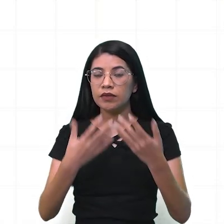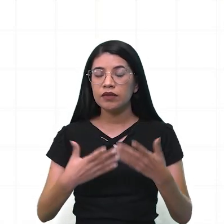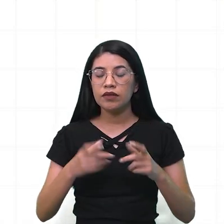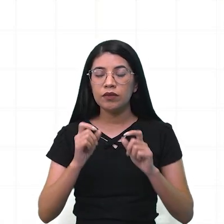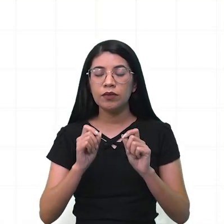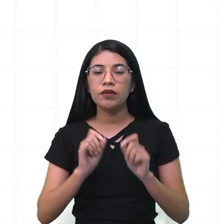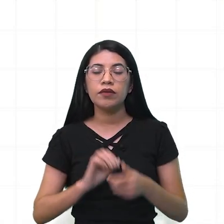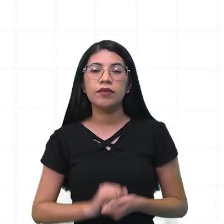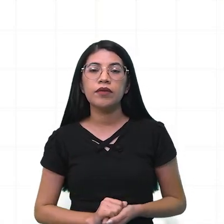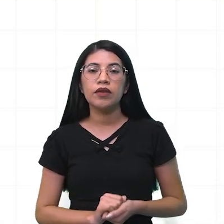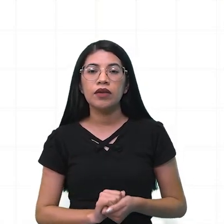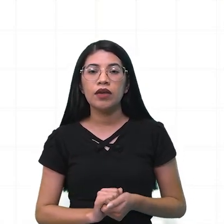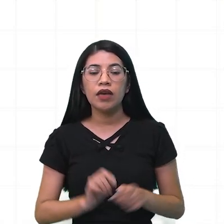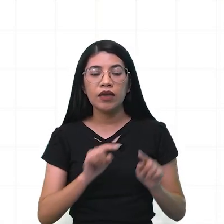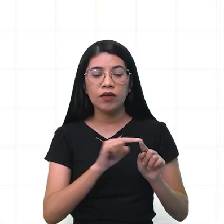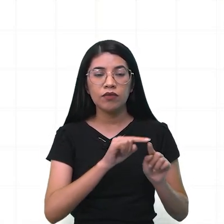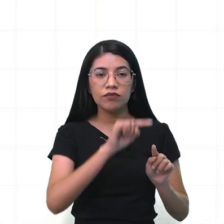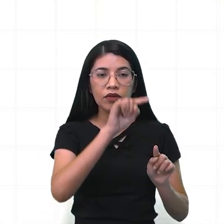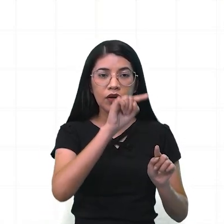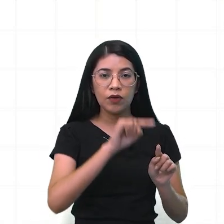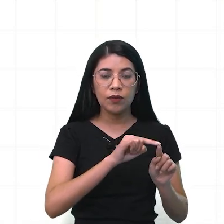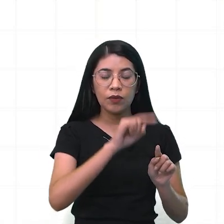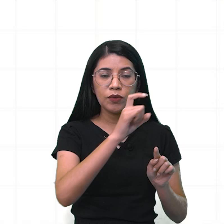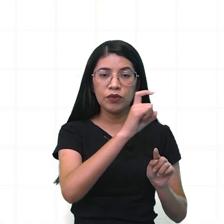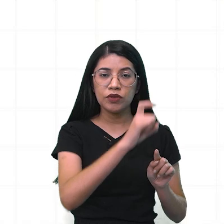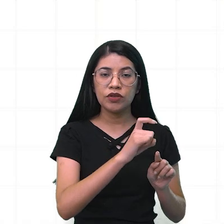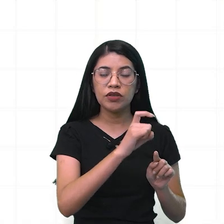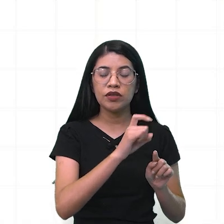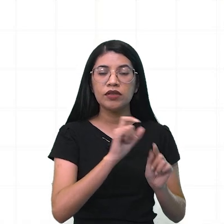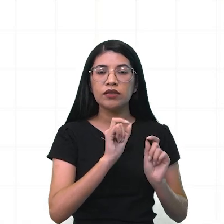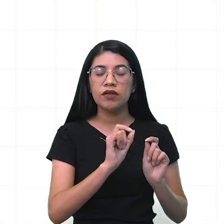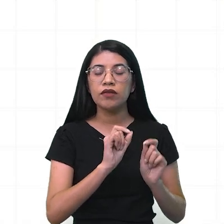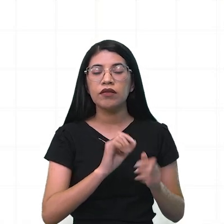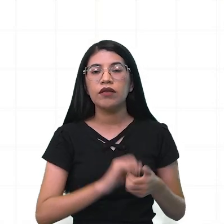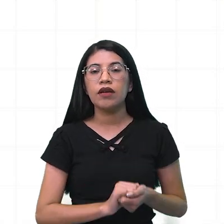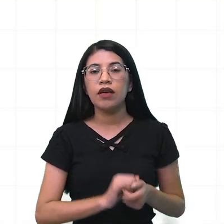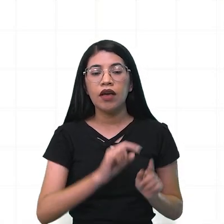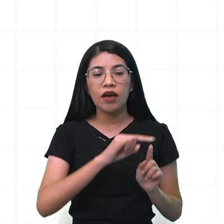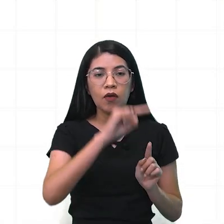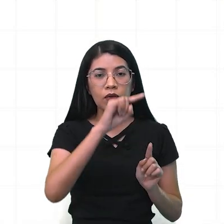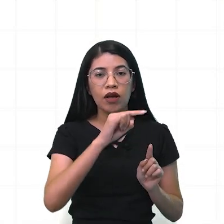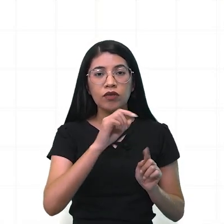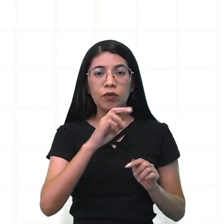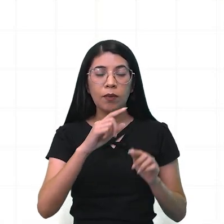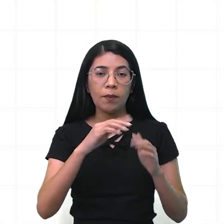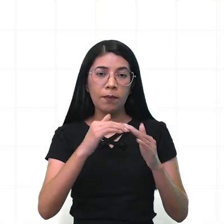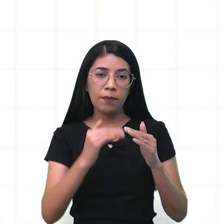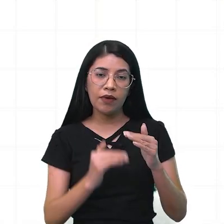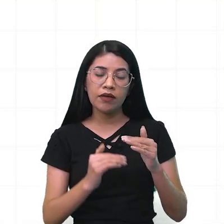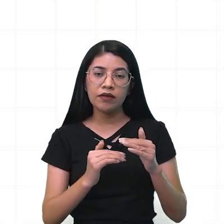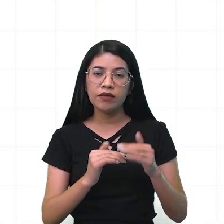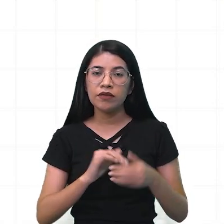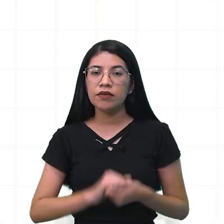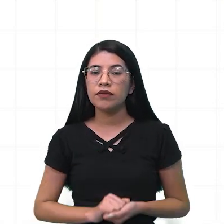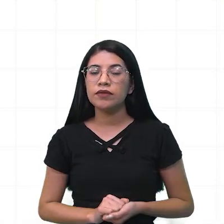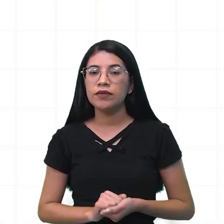lado representado por x, né, é a medida do menor lado.